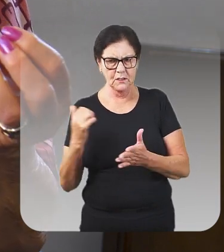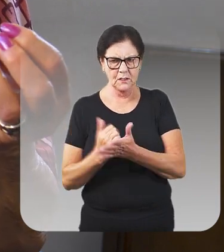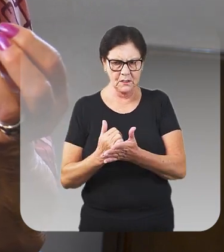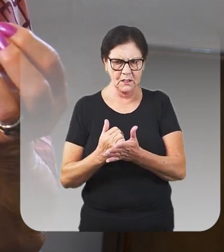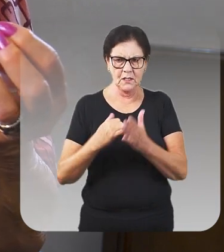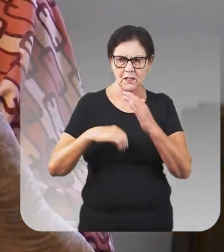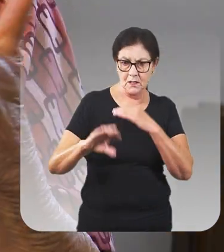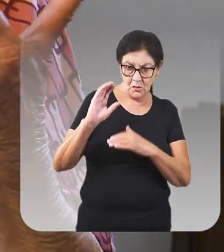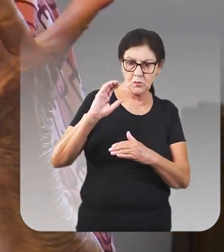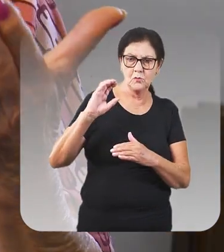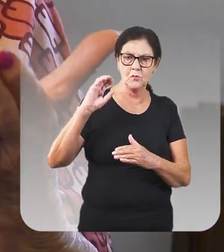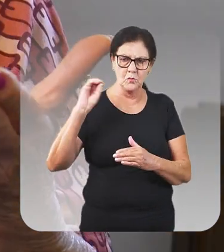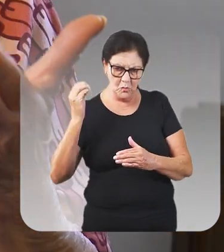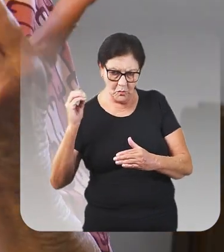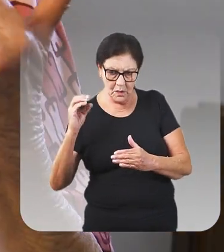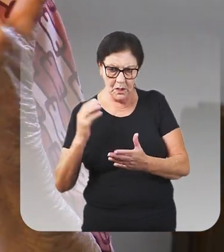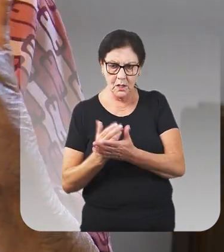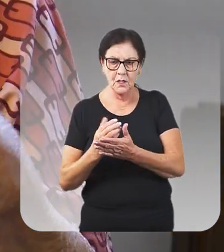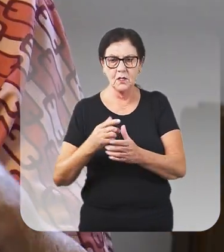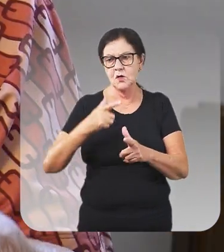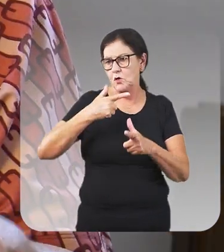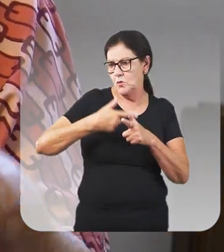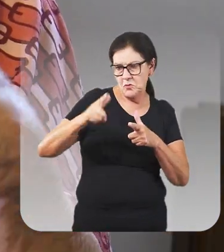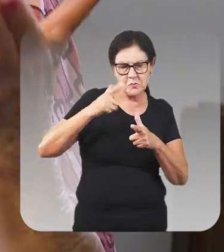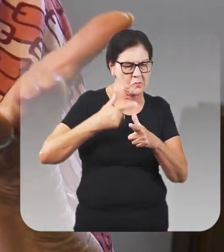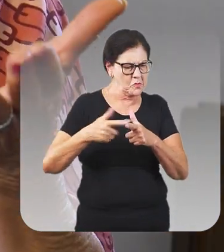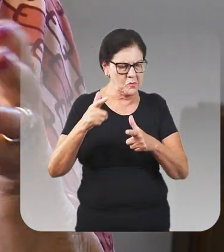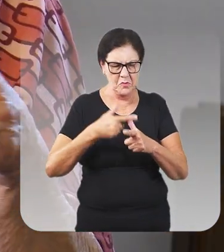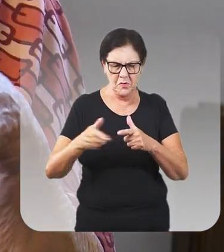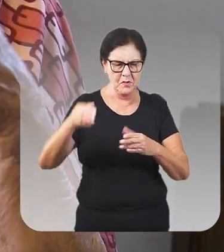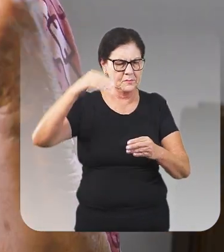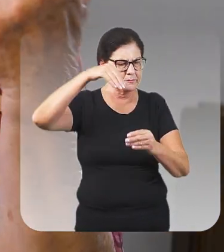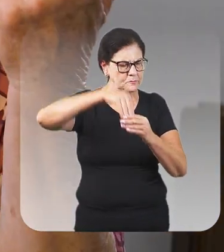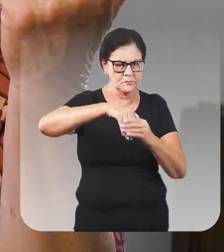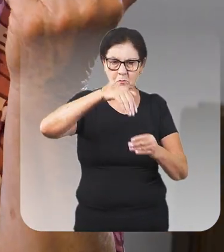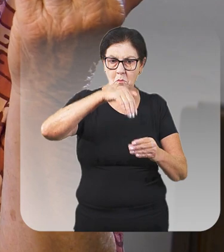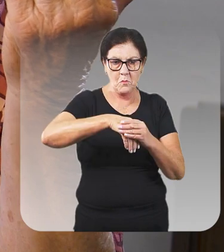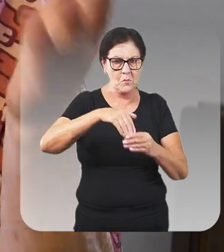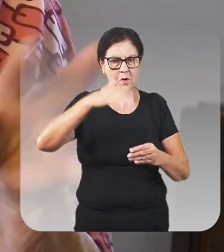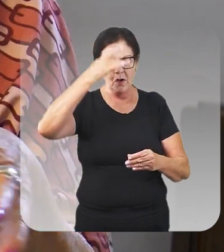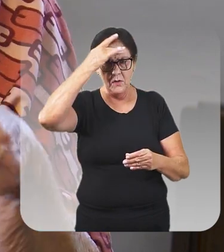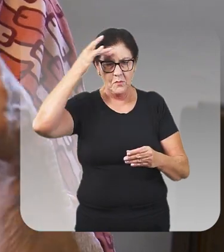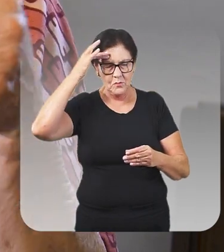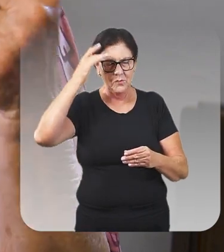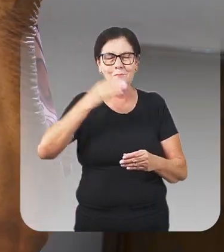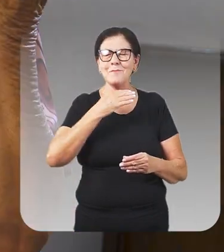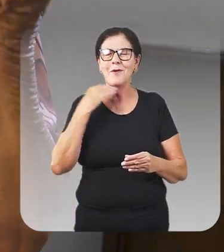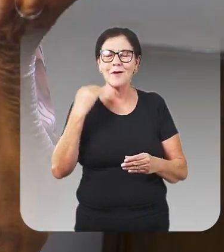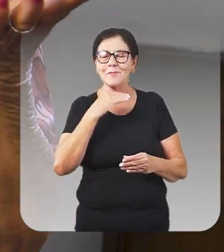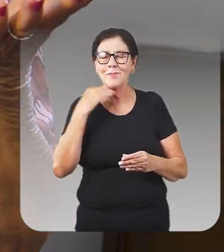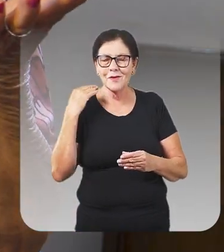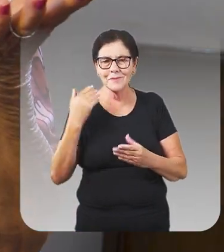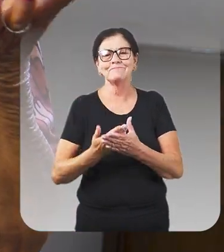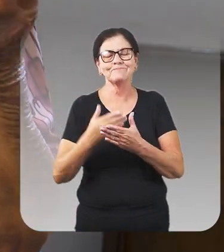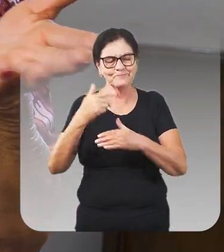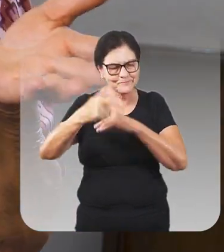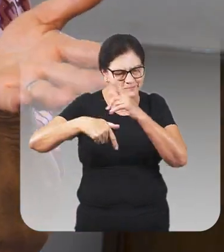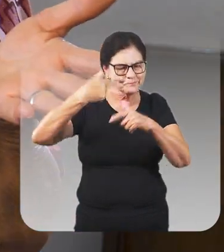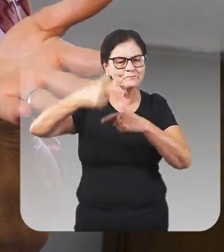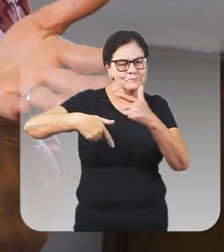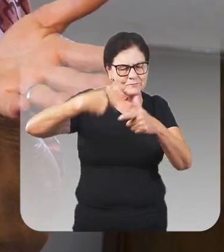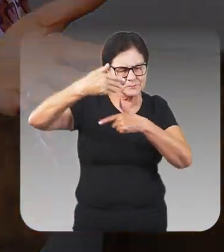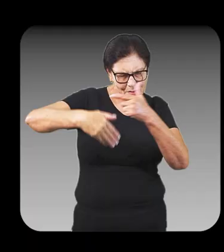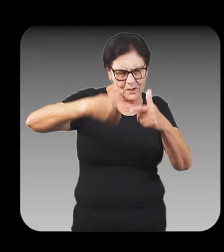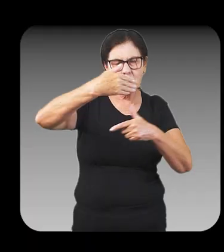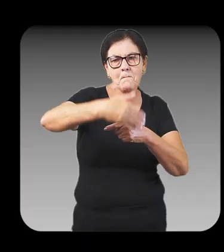da oligarquia e os problemas de eleição do Epitácio Pessoa, que foi assassinado, e depois houve